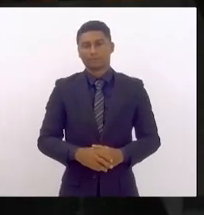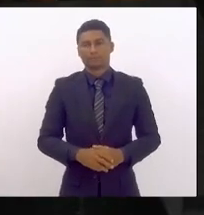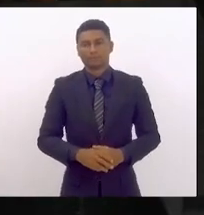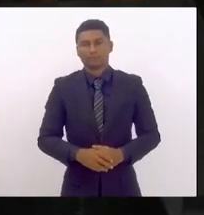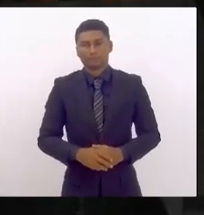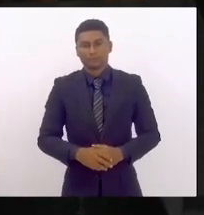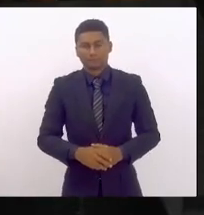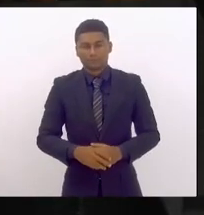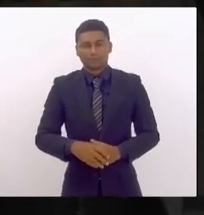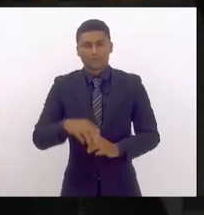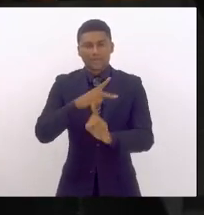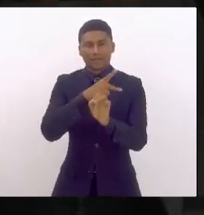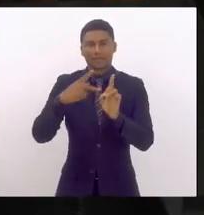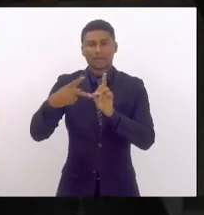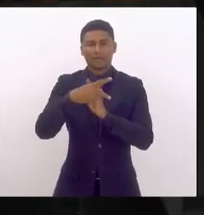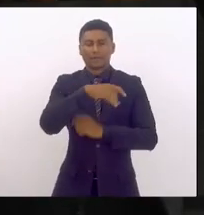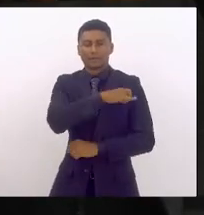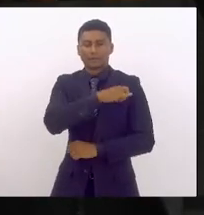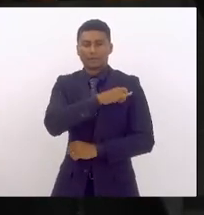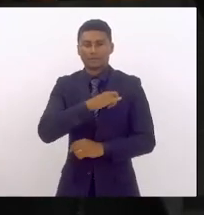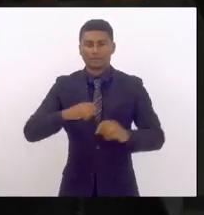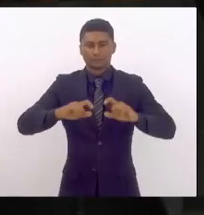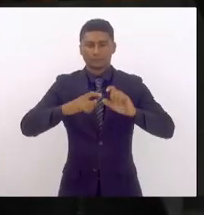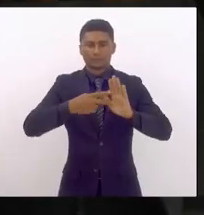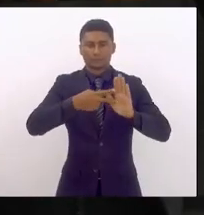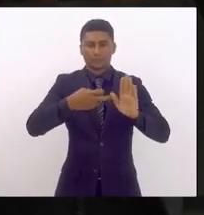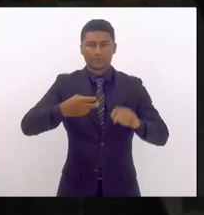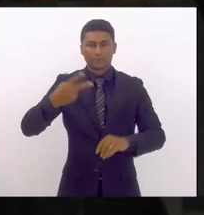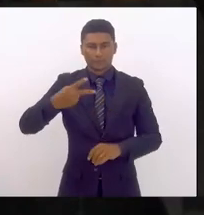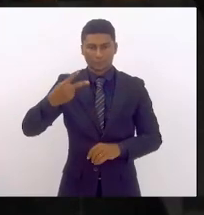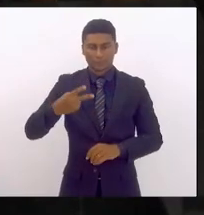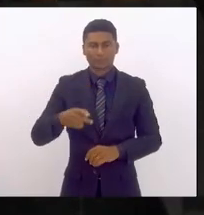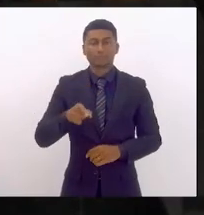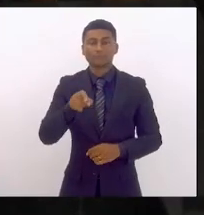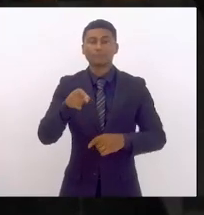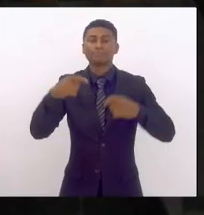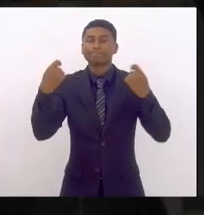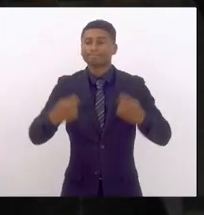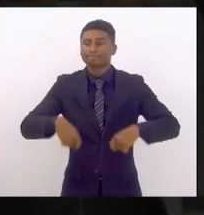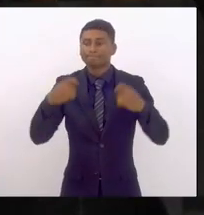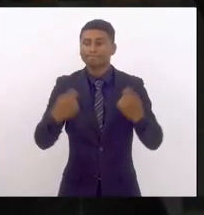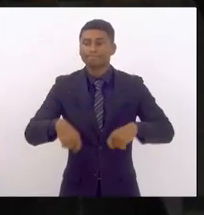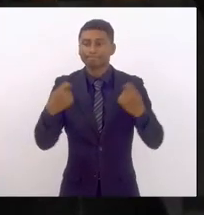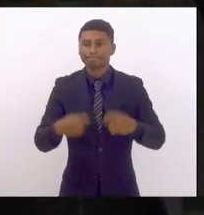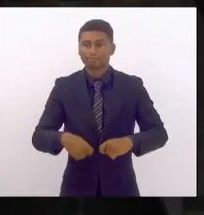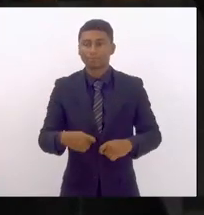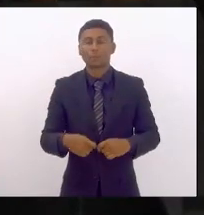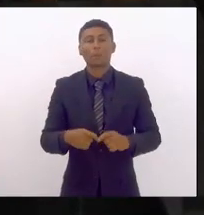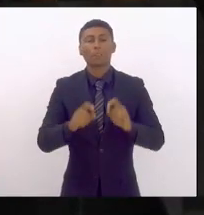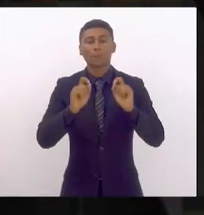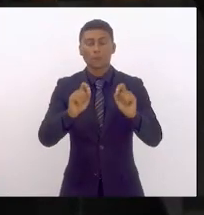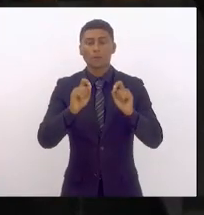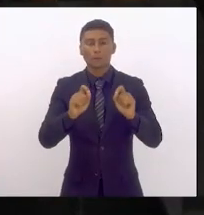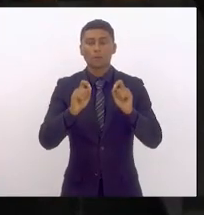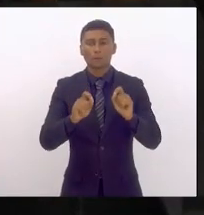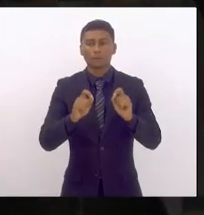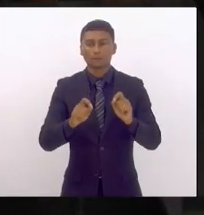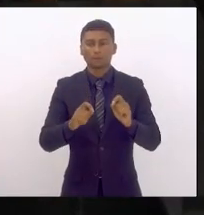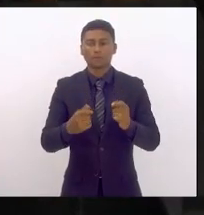que o rio previdência no artigo segundo deverá editar Ato regulamentador